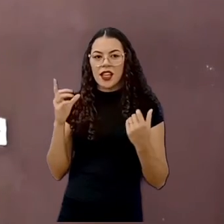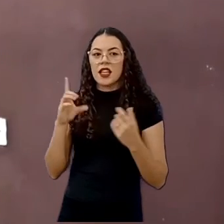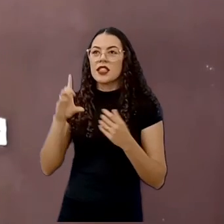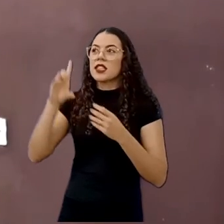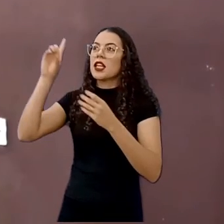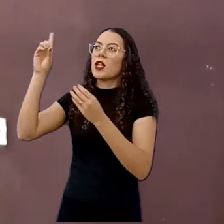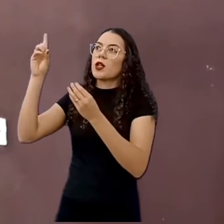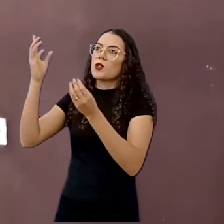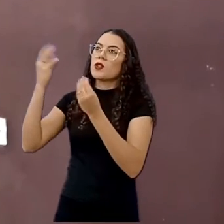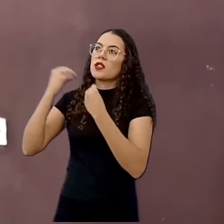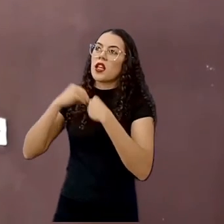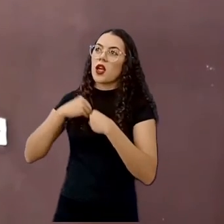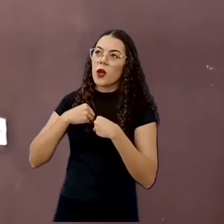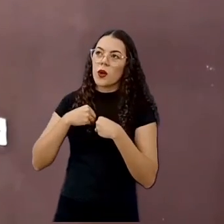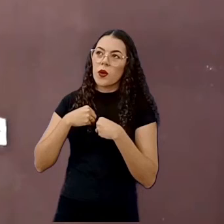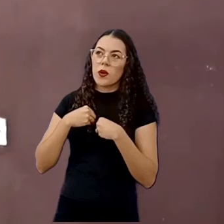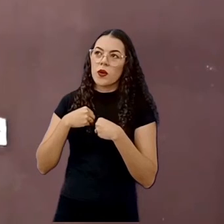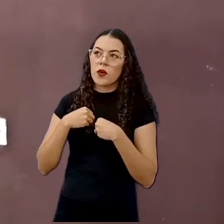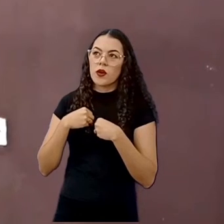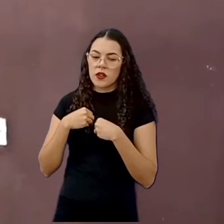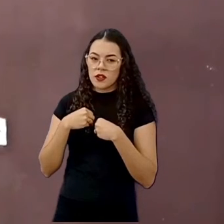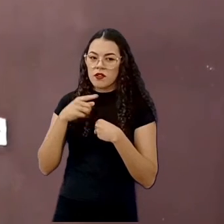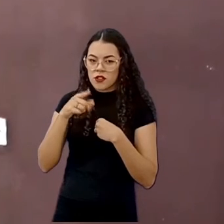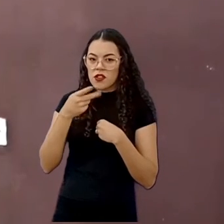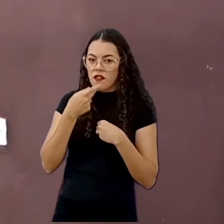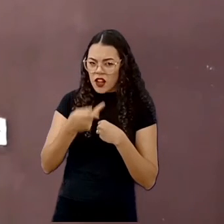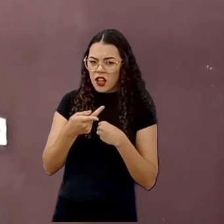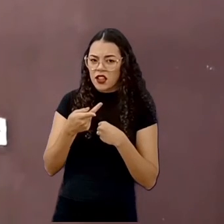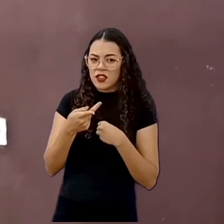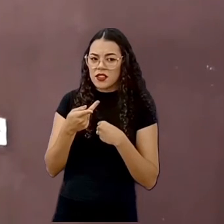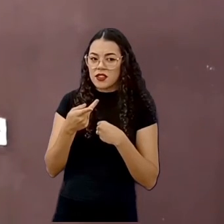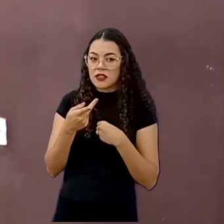frente. Você tem feito isso?